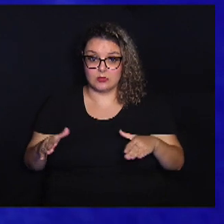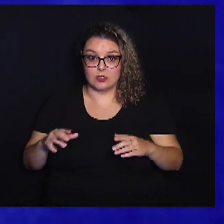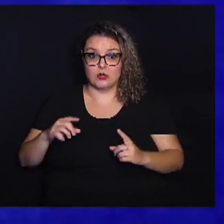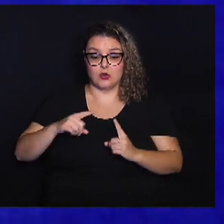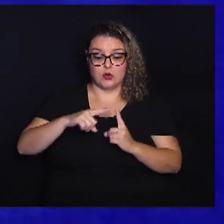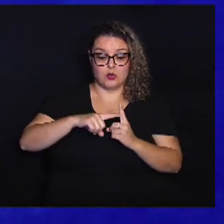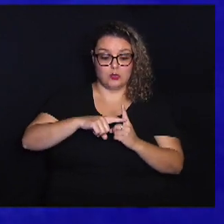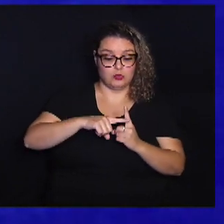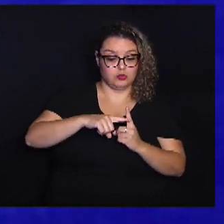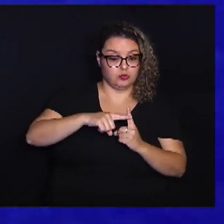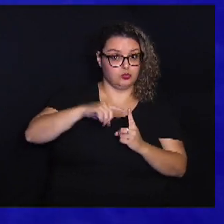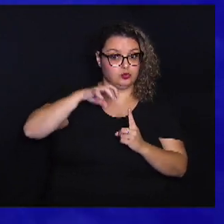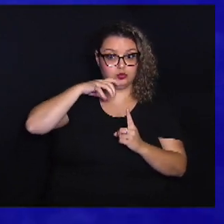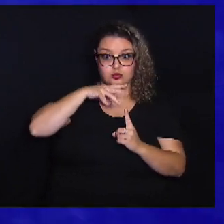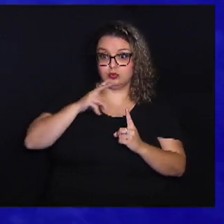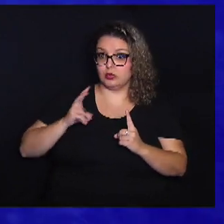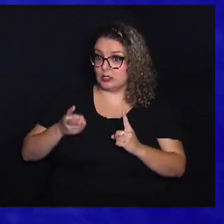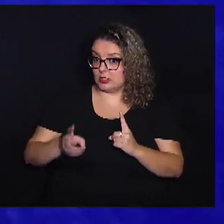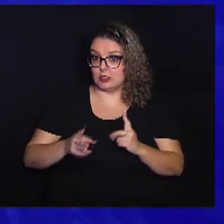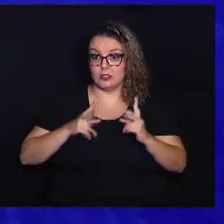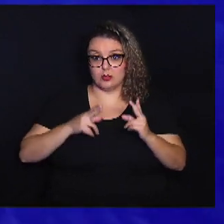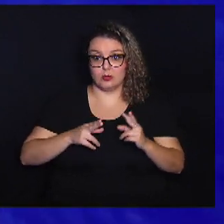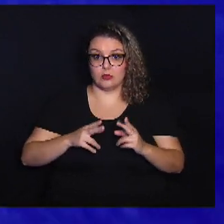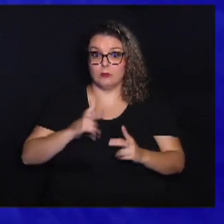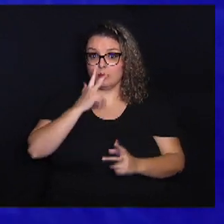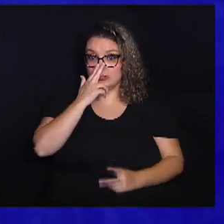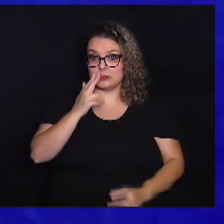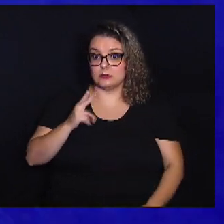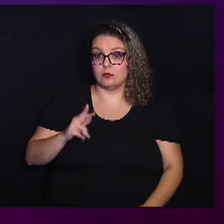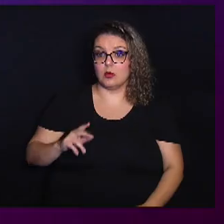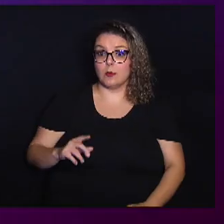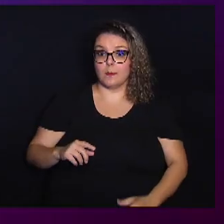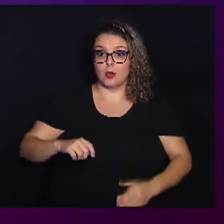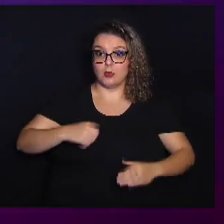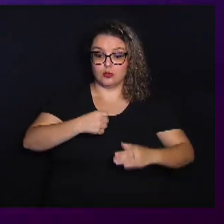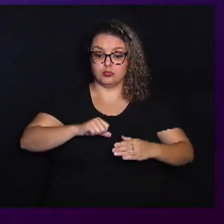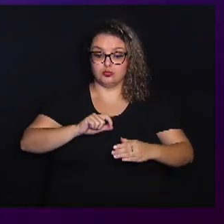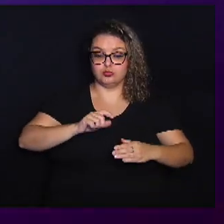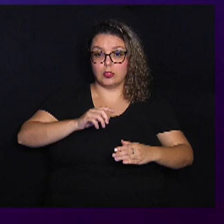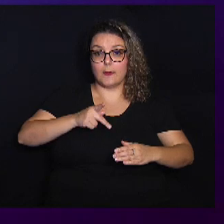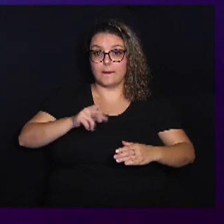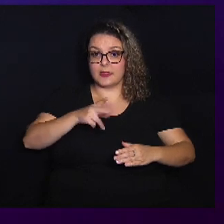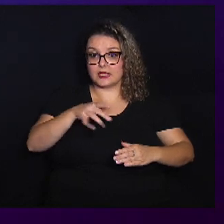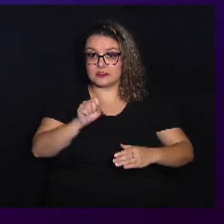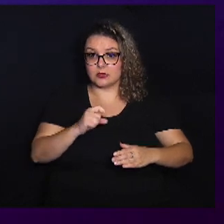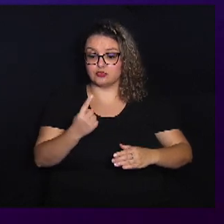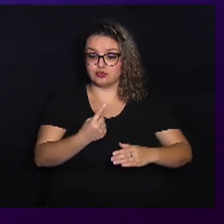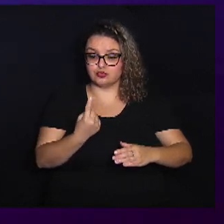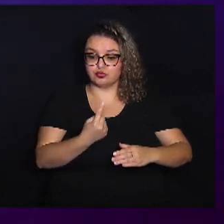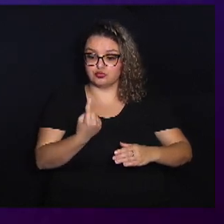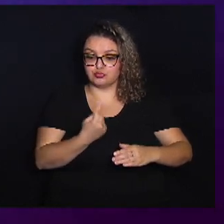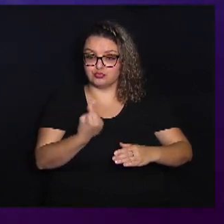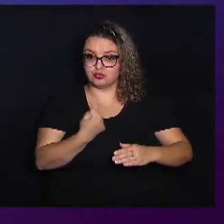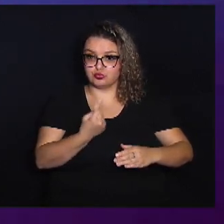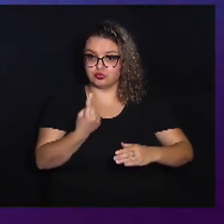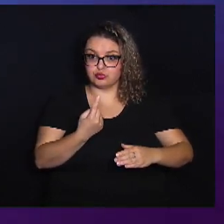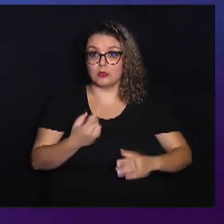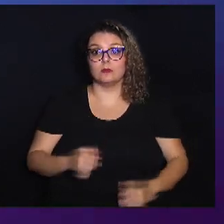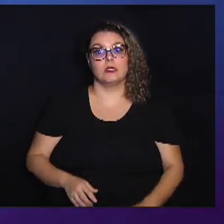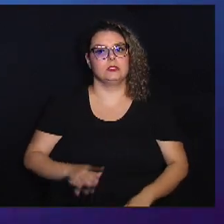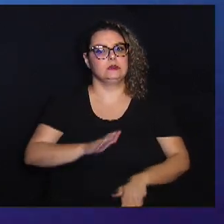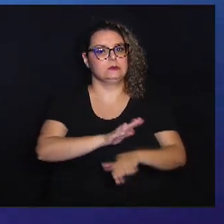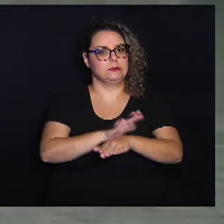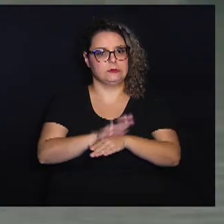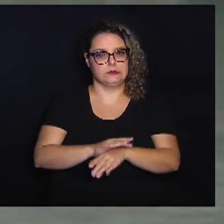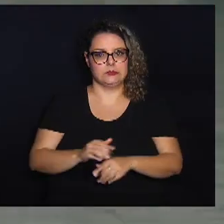forma constante, como uma panela de pressão dentro do forno. Esse aumento de temperatura colabora para a subida